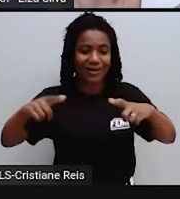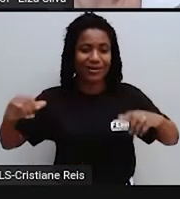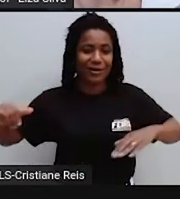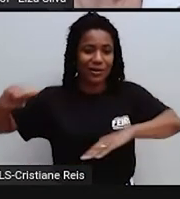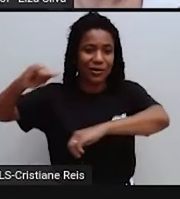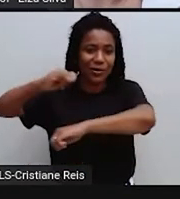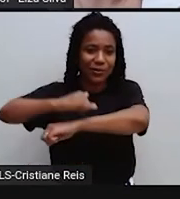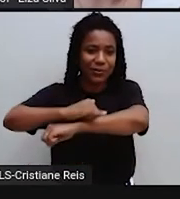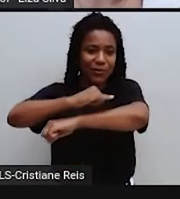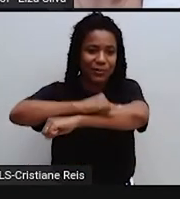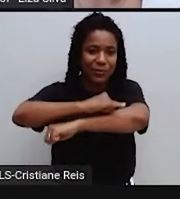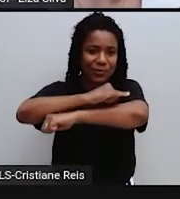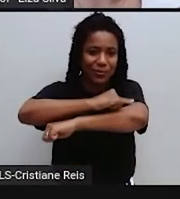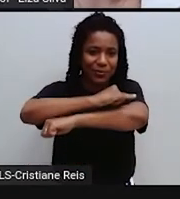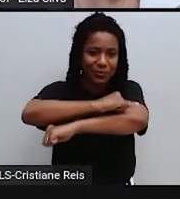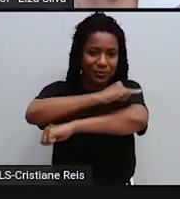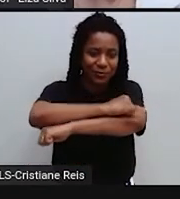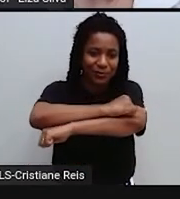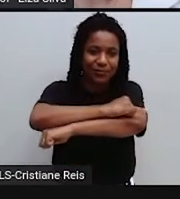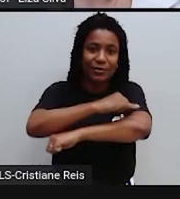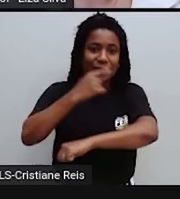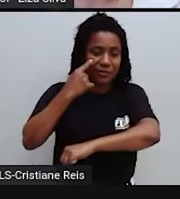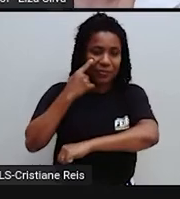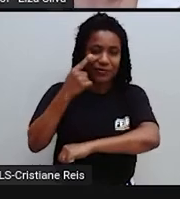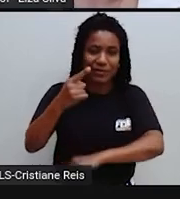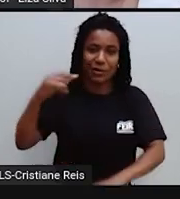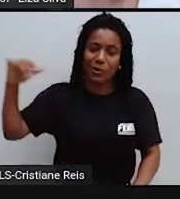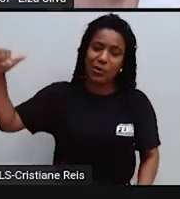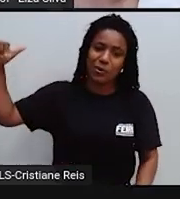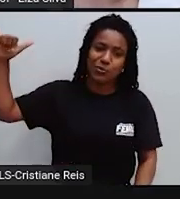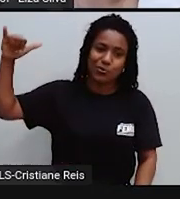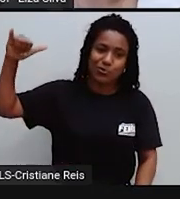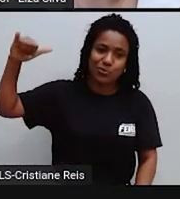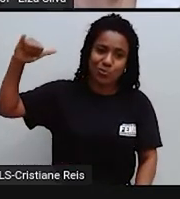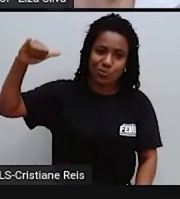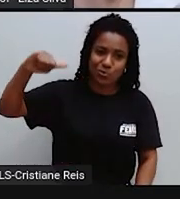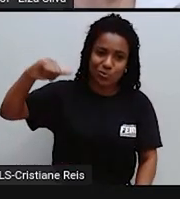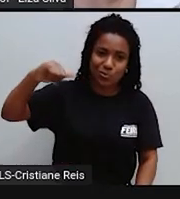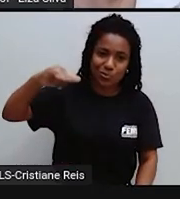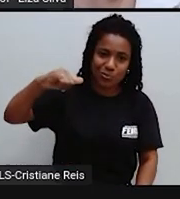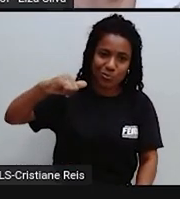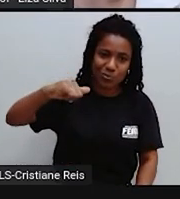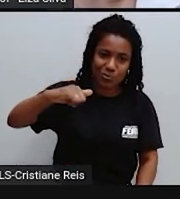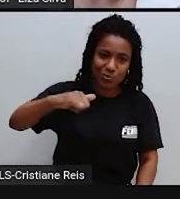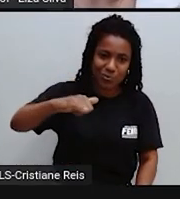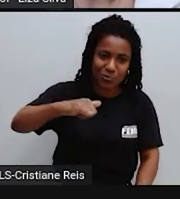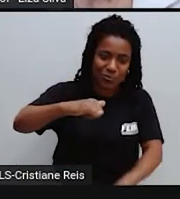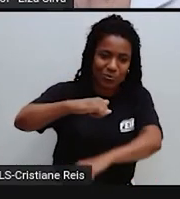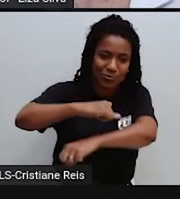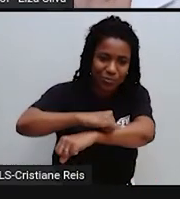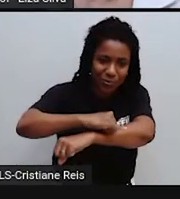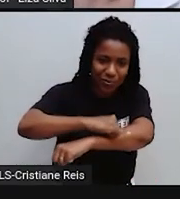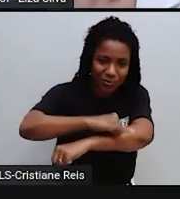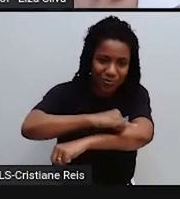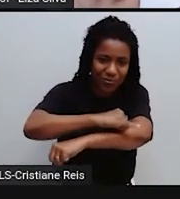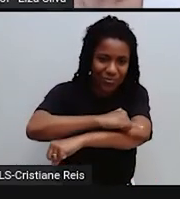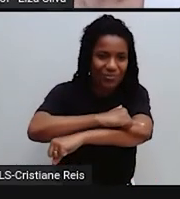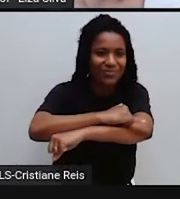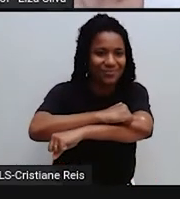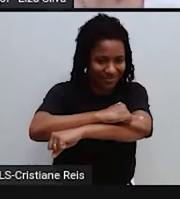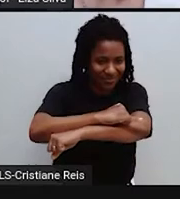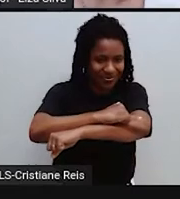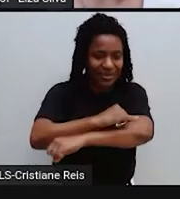E aqui nós temos um avião que está chegando no aeroporto. Né? Ele vai pousar. E lá no